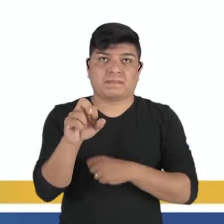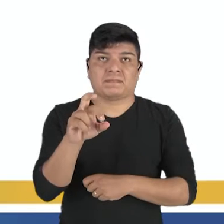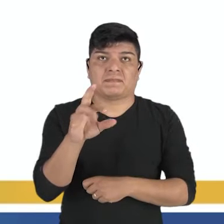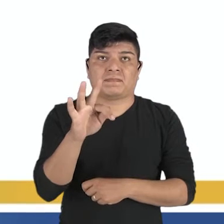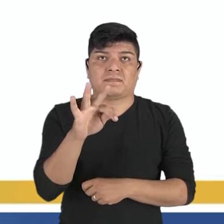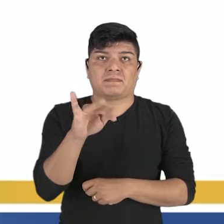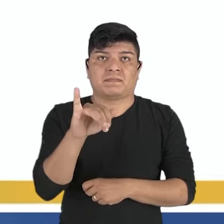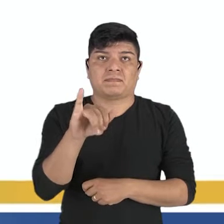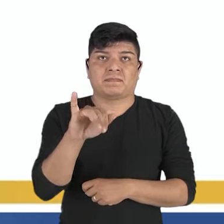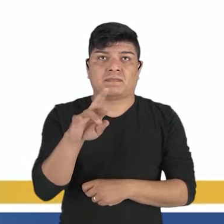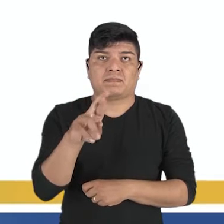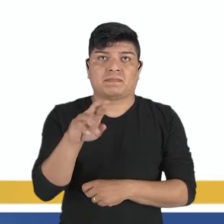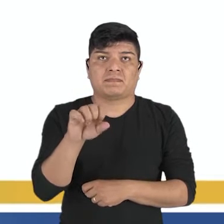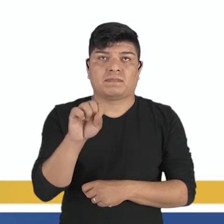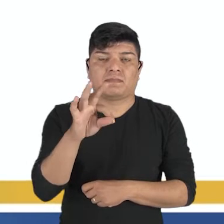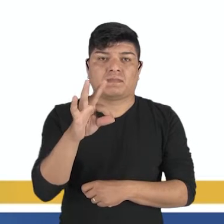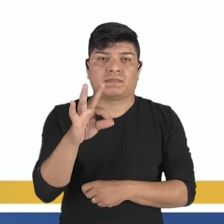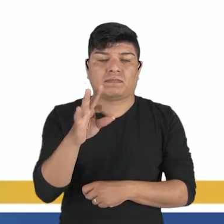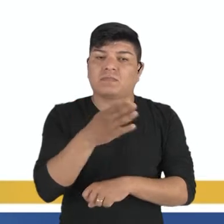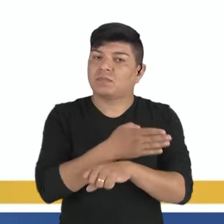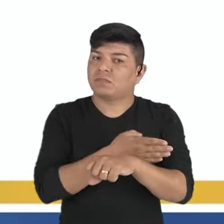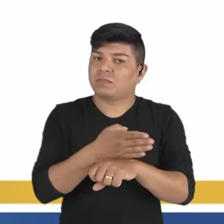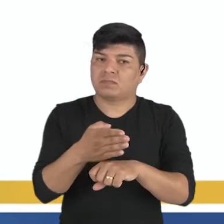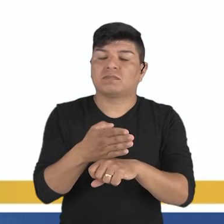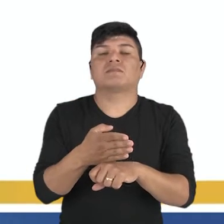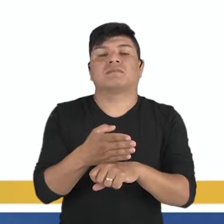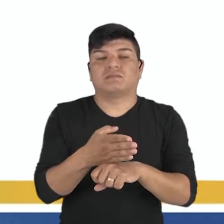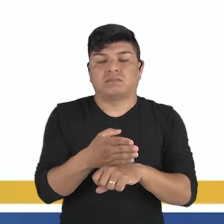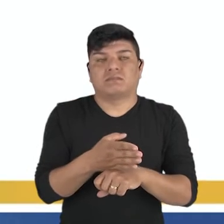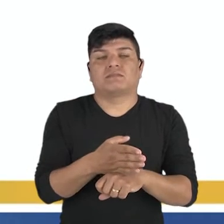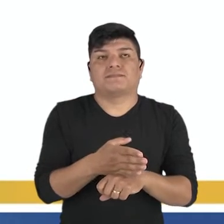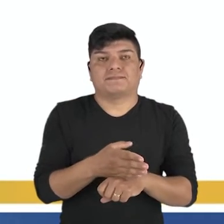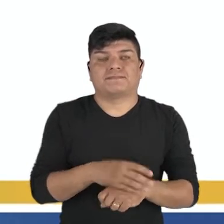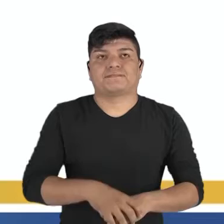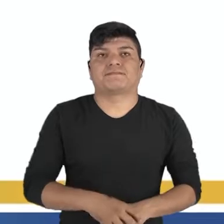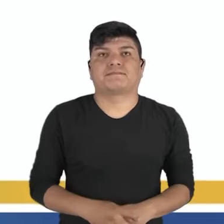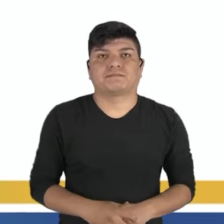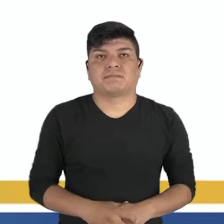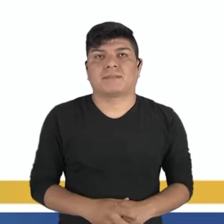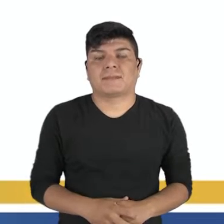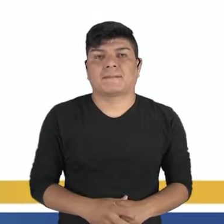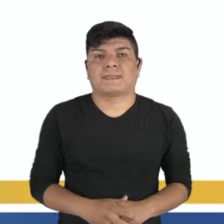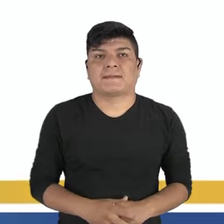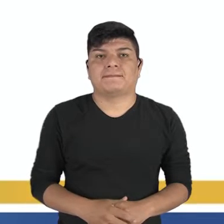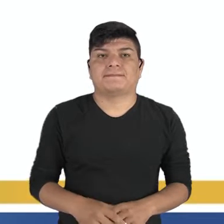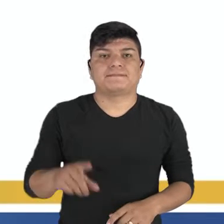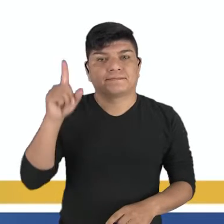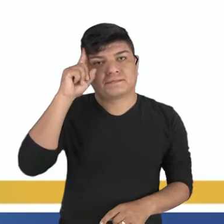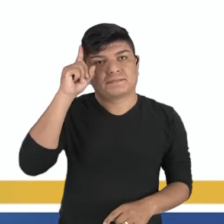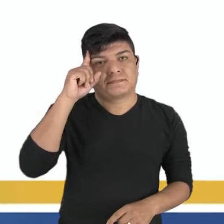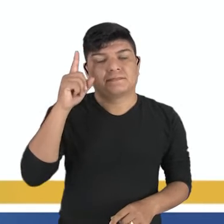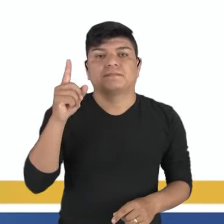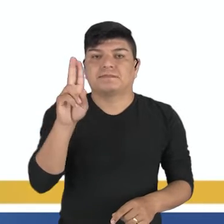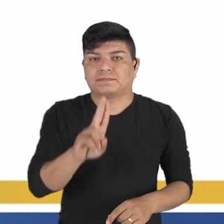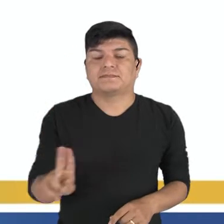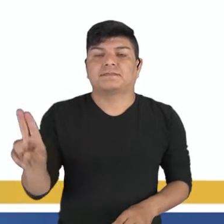first, são palavras muito comuns, palavras que podem fazer parte do nosso dia a